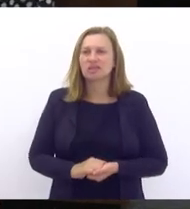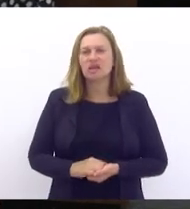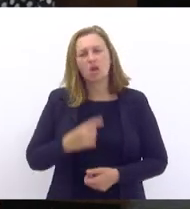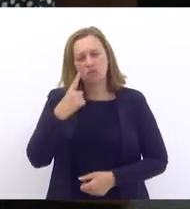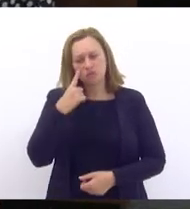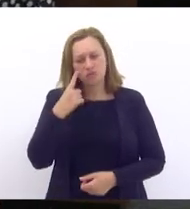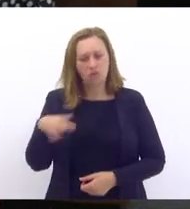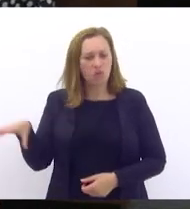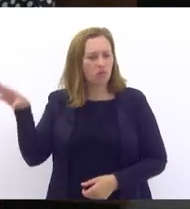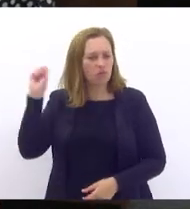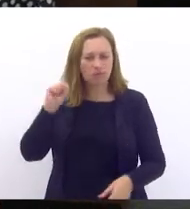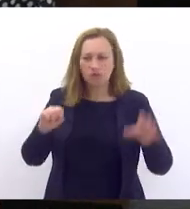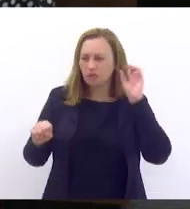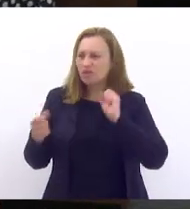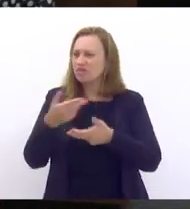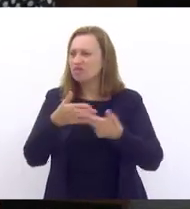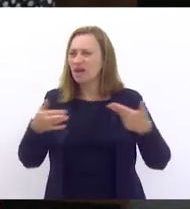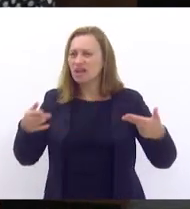aqui